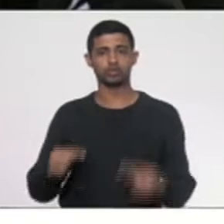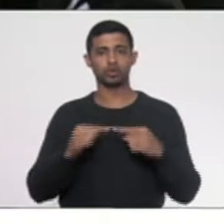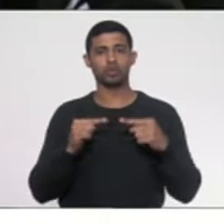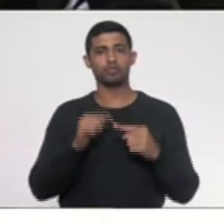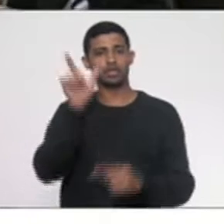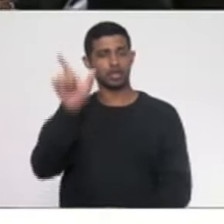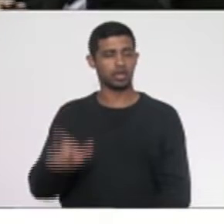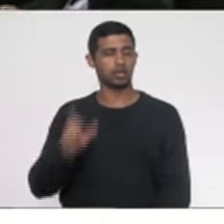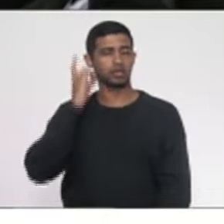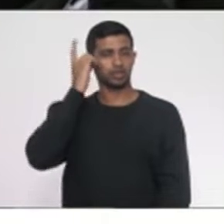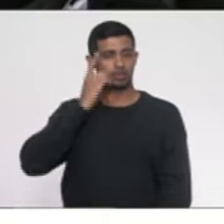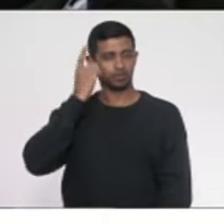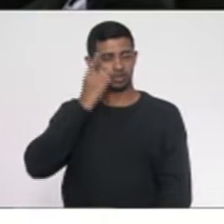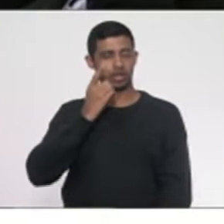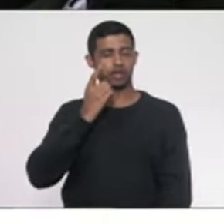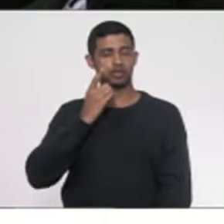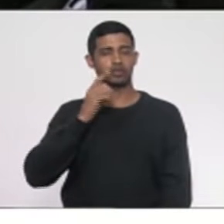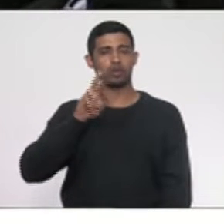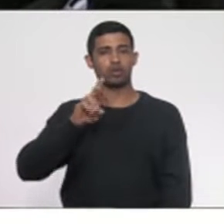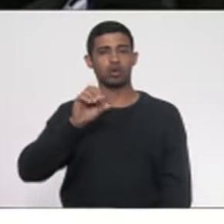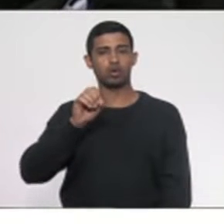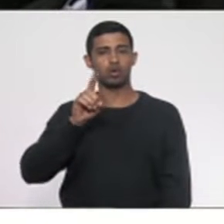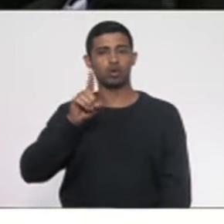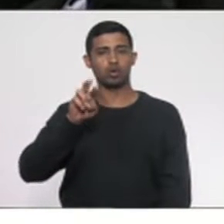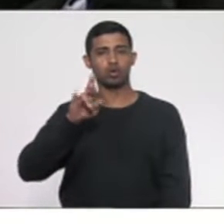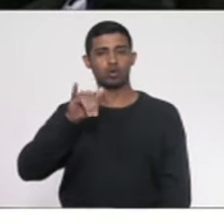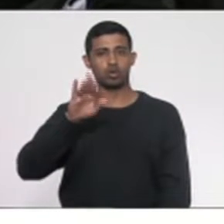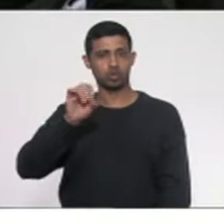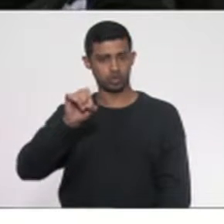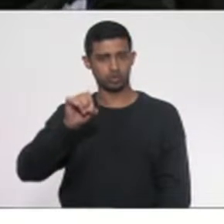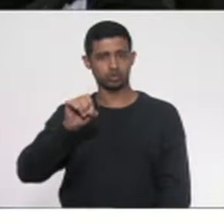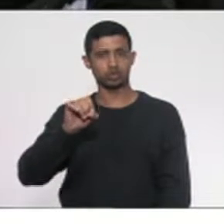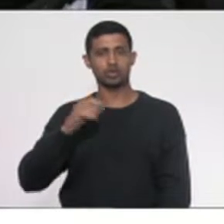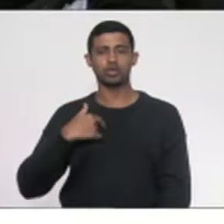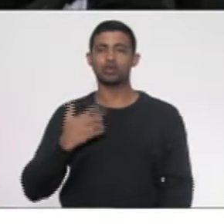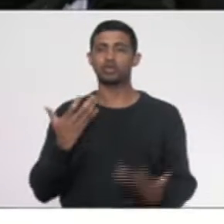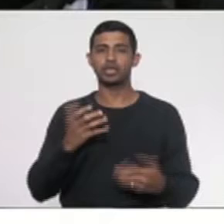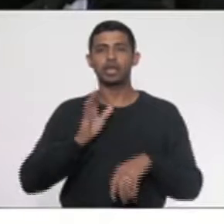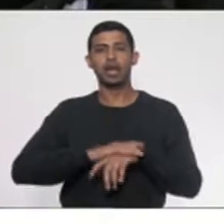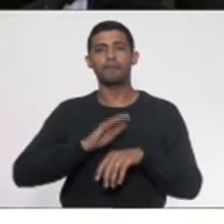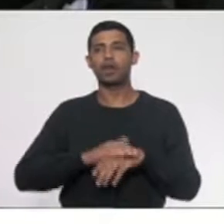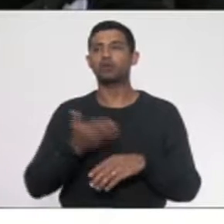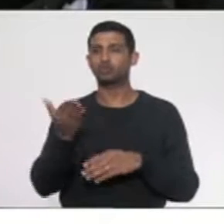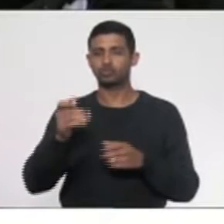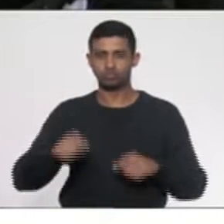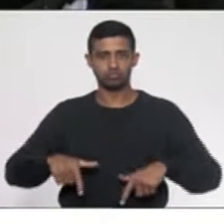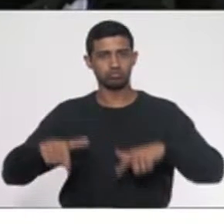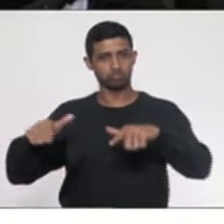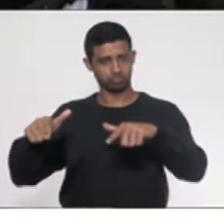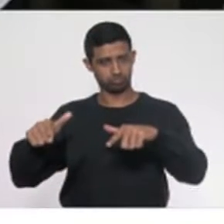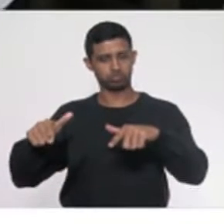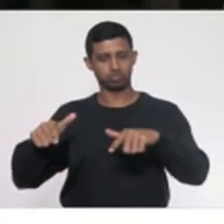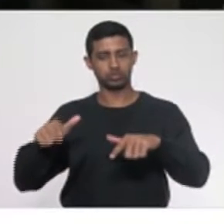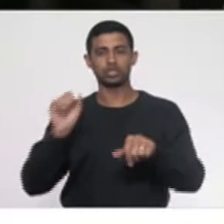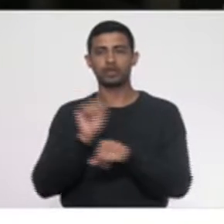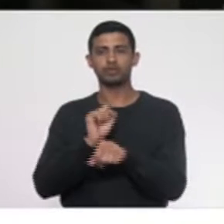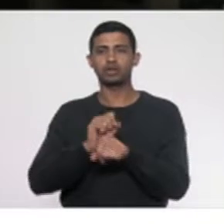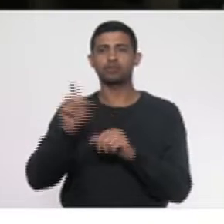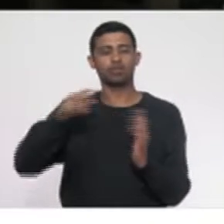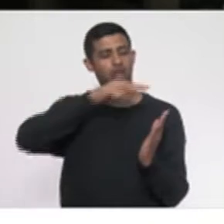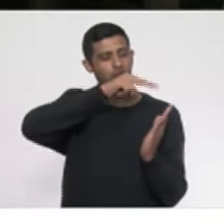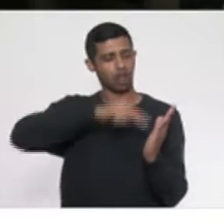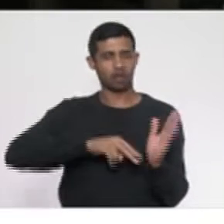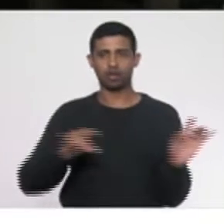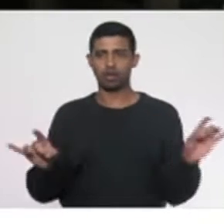nosso vice-presidente. Eu queria entregar às mãos de Vossa Excelência, estava aguardando acabar a leitura do voto